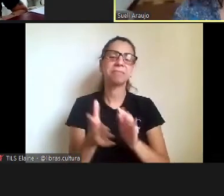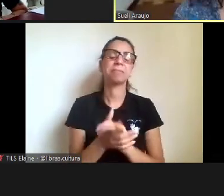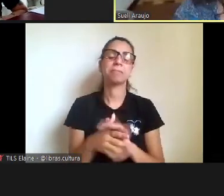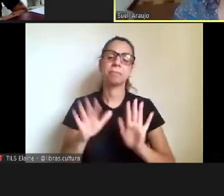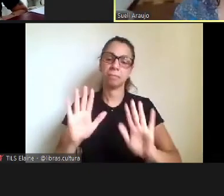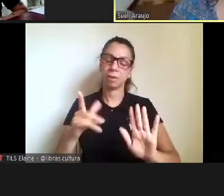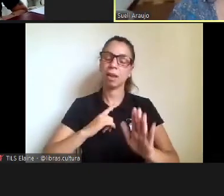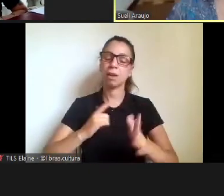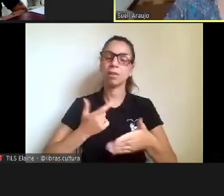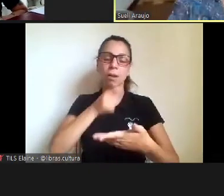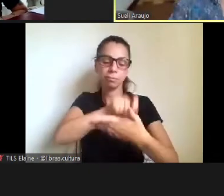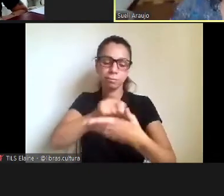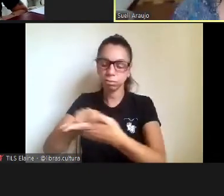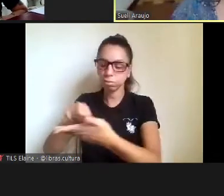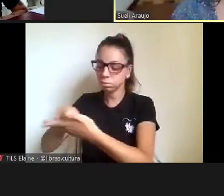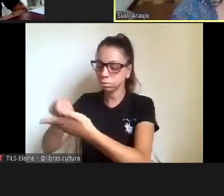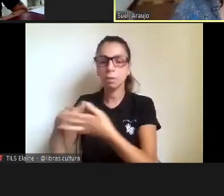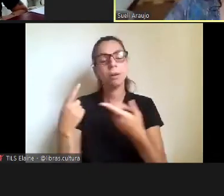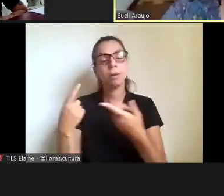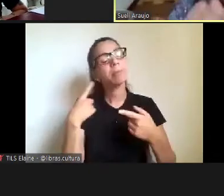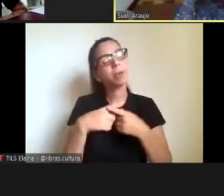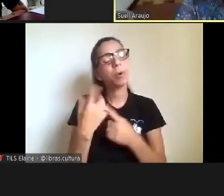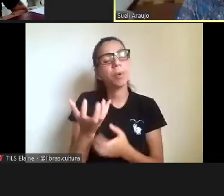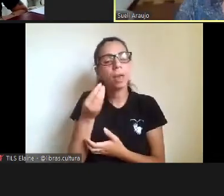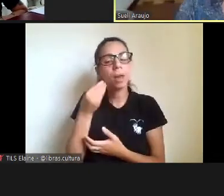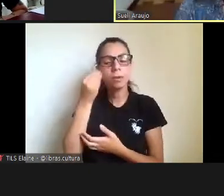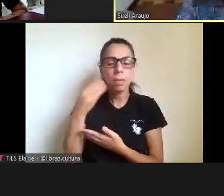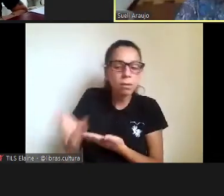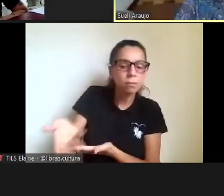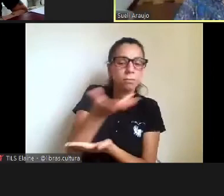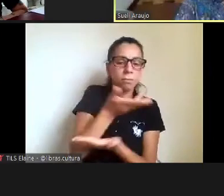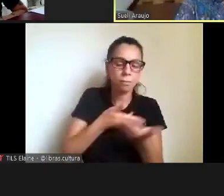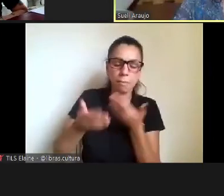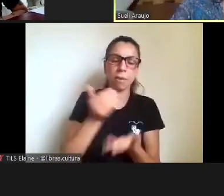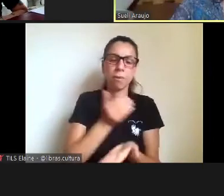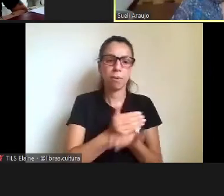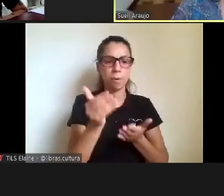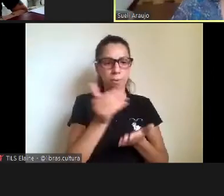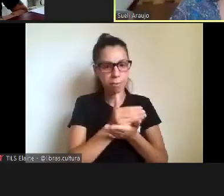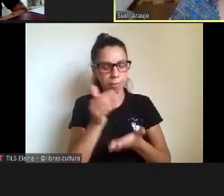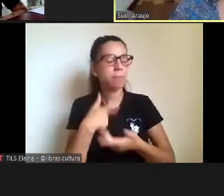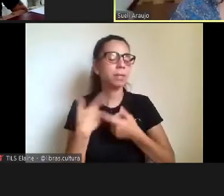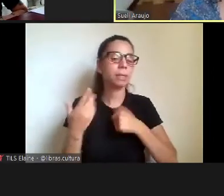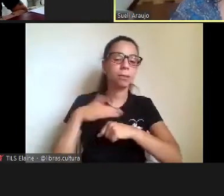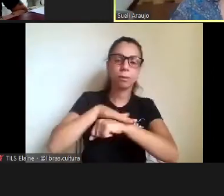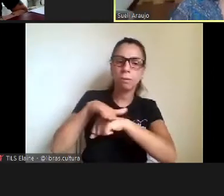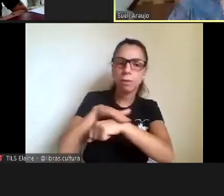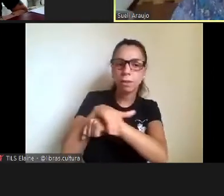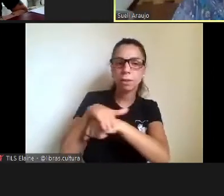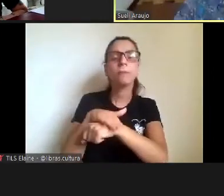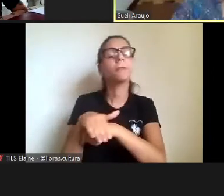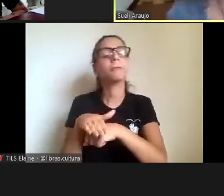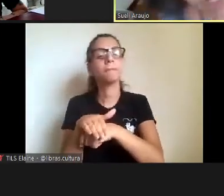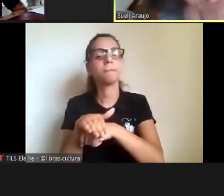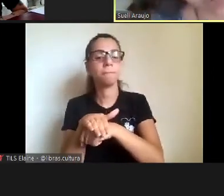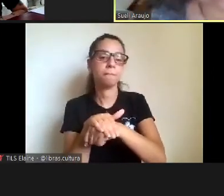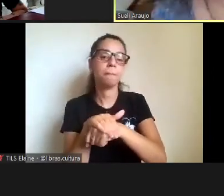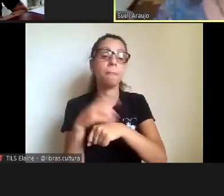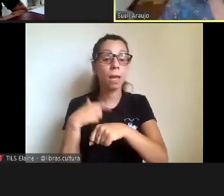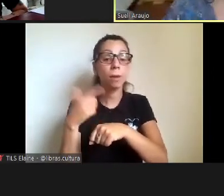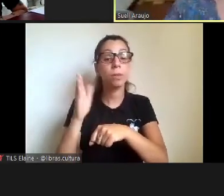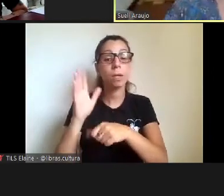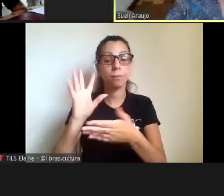algumas anotações que eu queria compartilhar para a gente começar a conversar aqui. E eu fiz essas